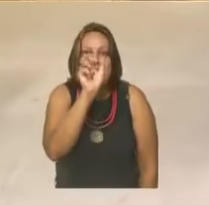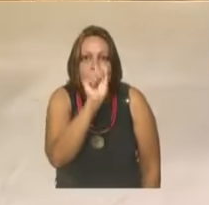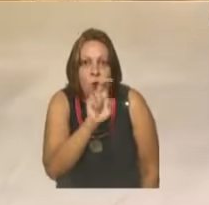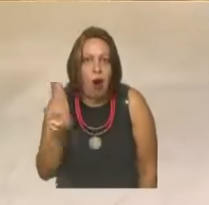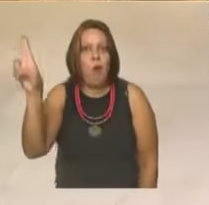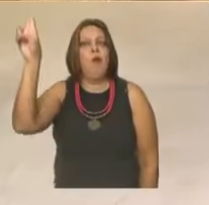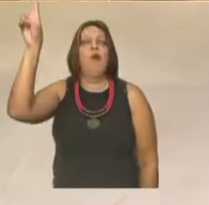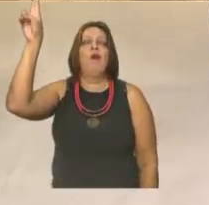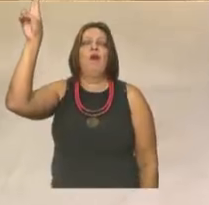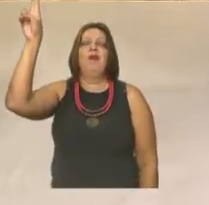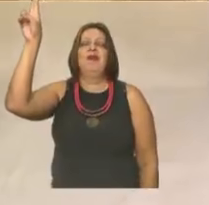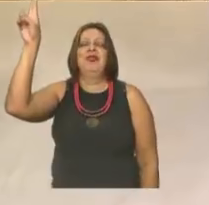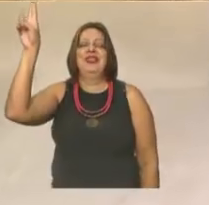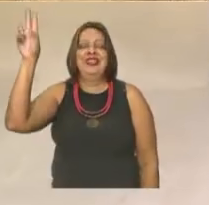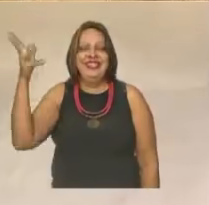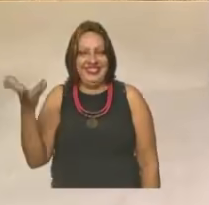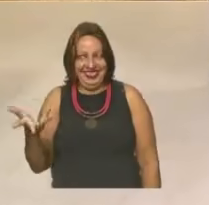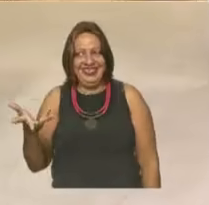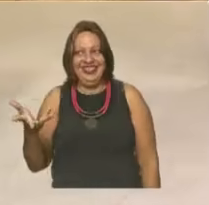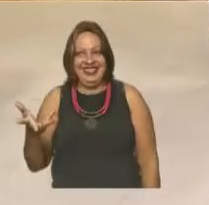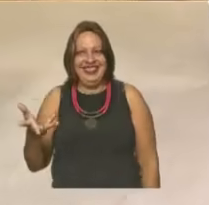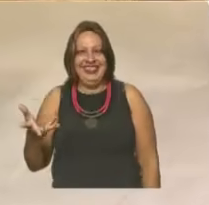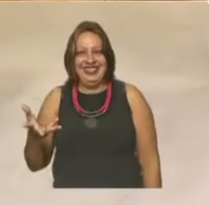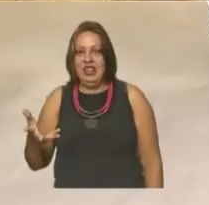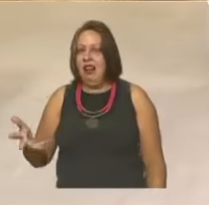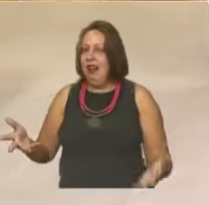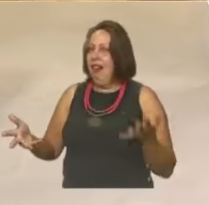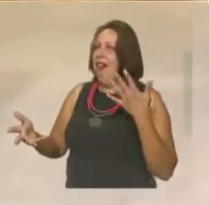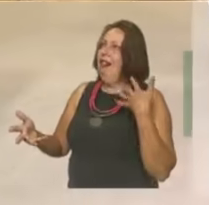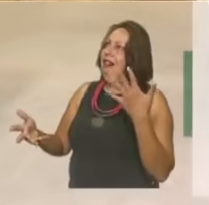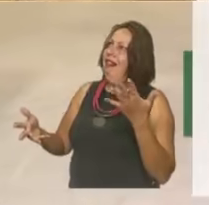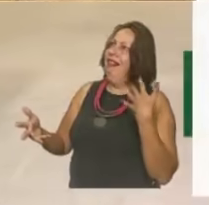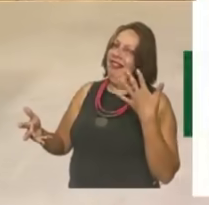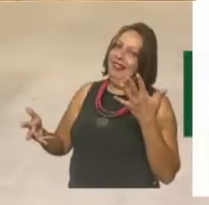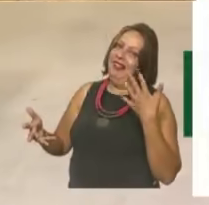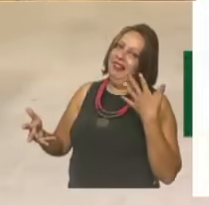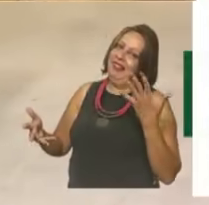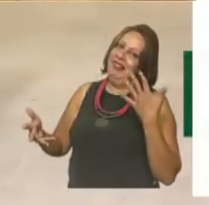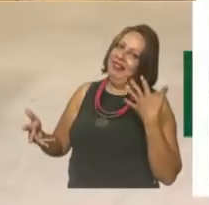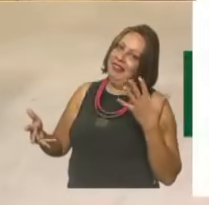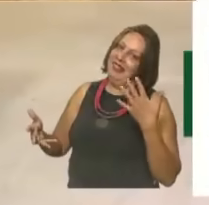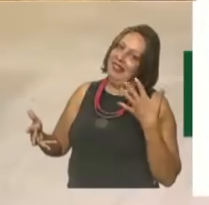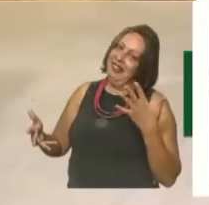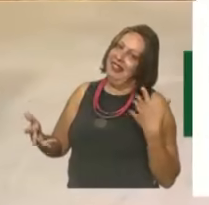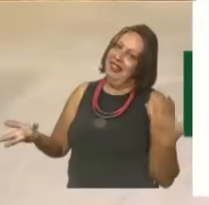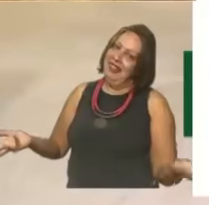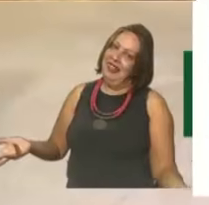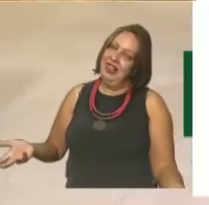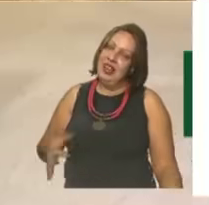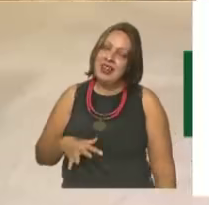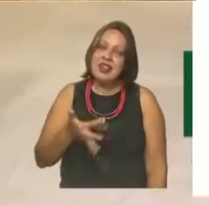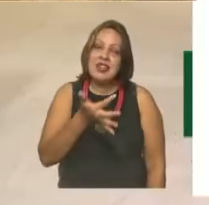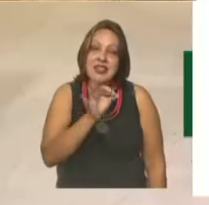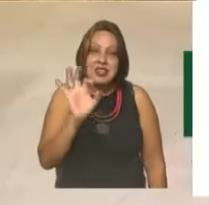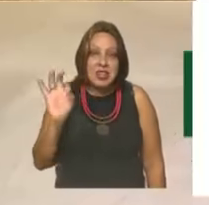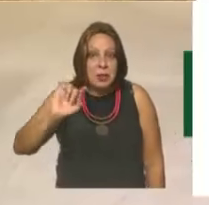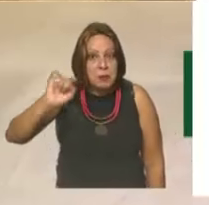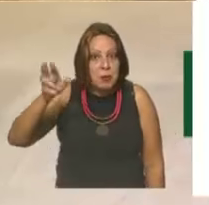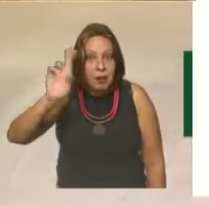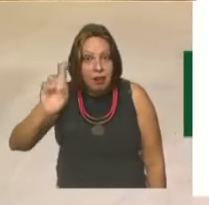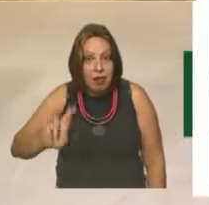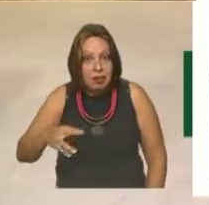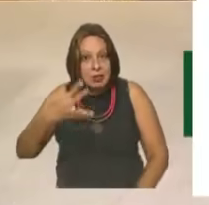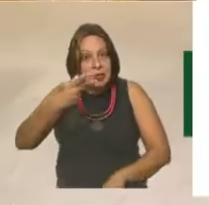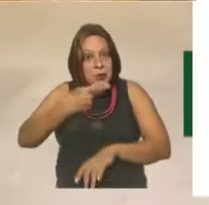Uau! Que é isso? A bana que papai tá mal aqui. Tá, meu filho, porque eu também com a premiação como essa. 100 mil reais no quarto prêmio,